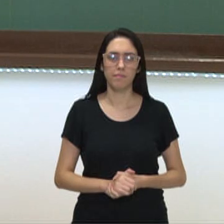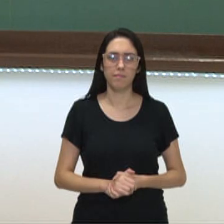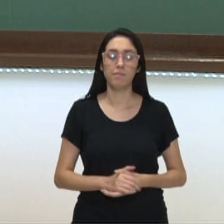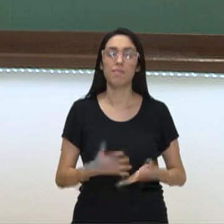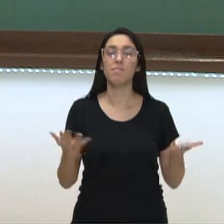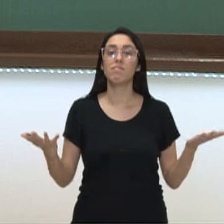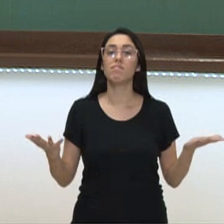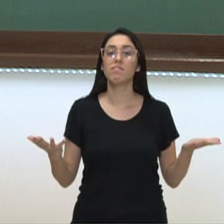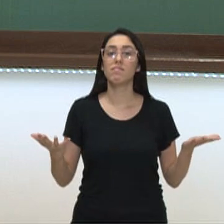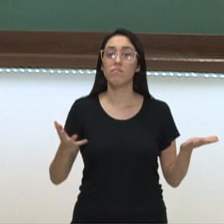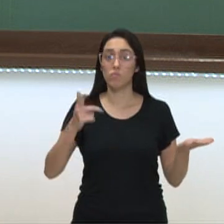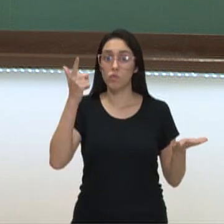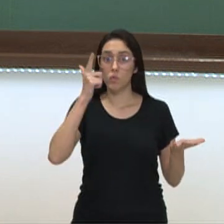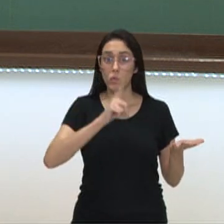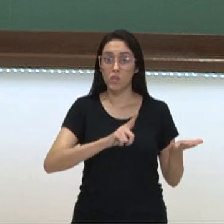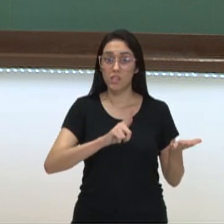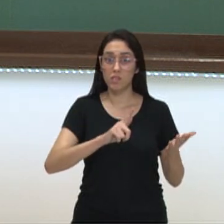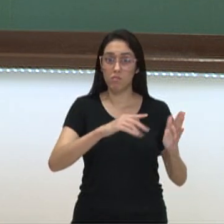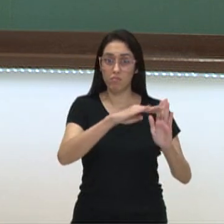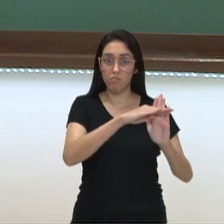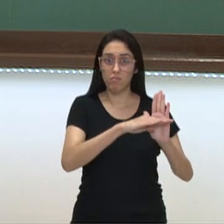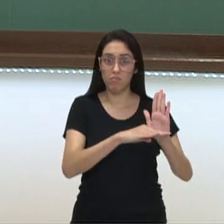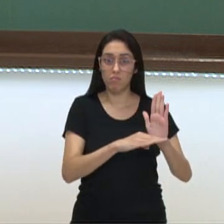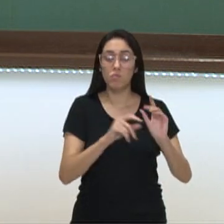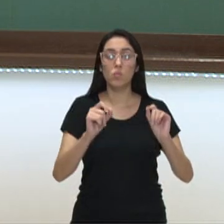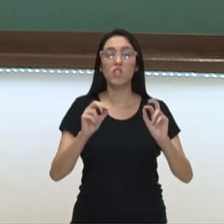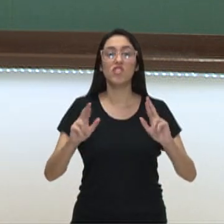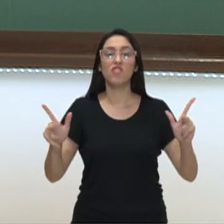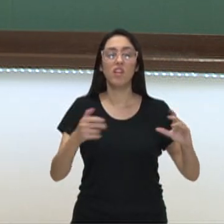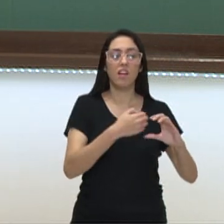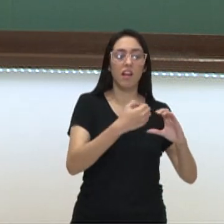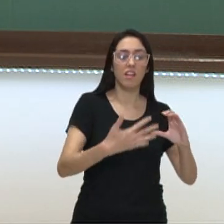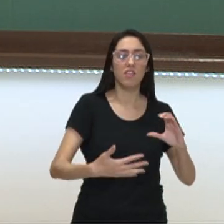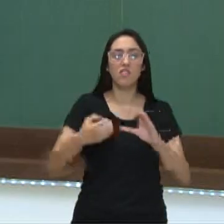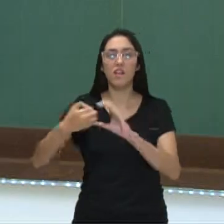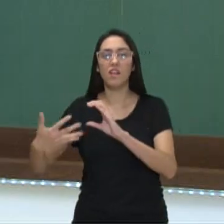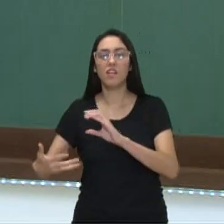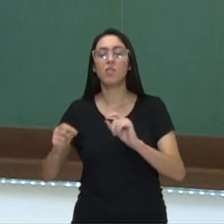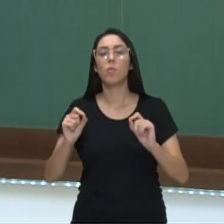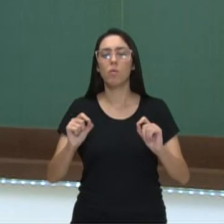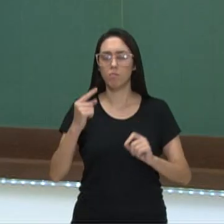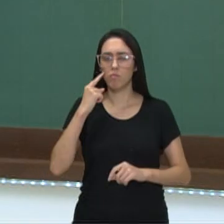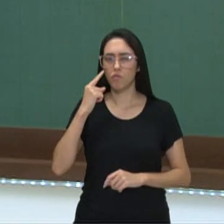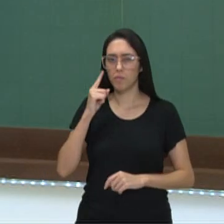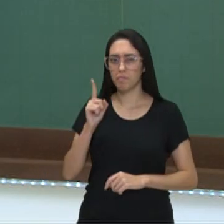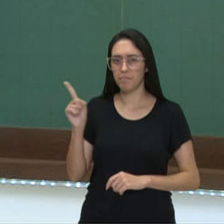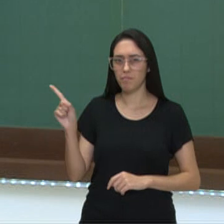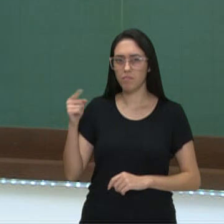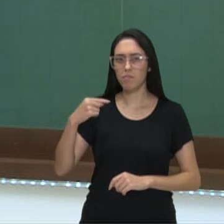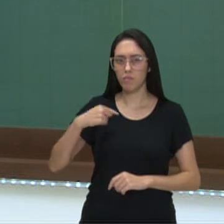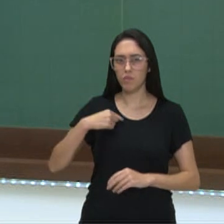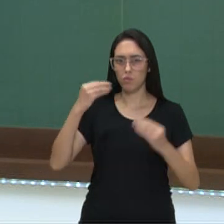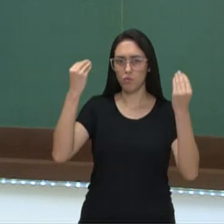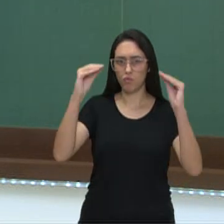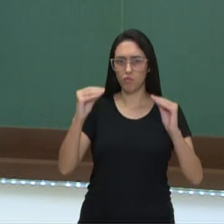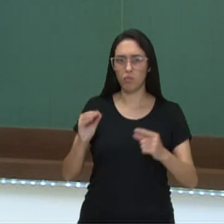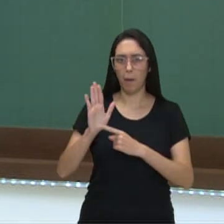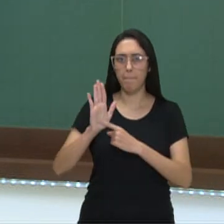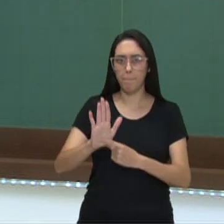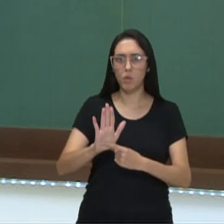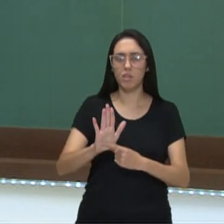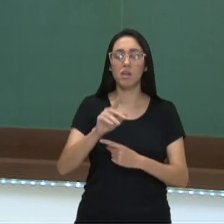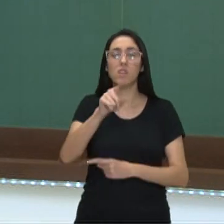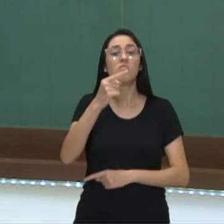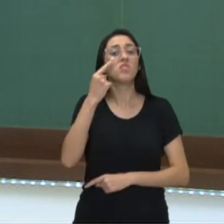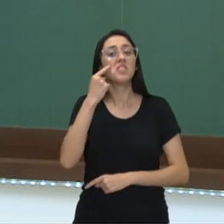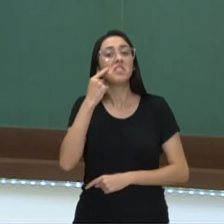E aí, pessoal, conseguiu fazer a lista dessas características? Vamos dar uma conferida? Eu vou colocar algumas aqui, você